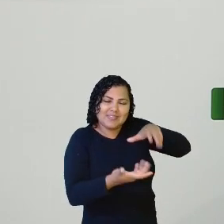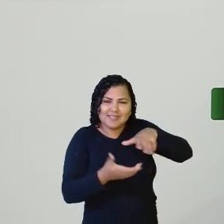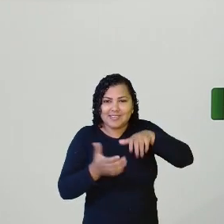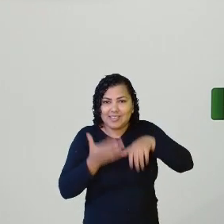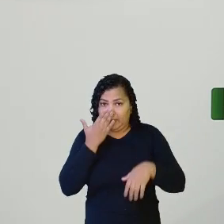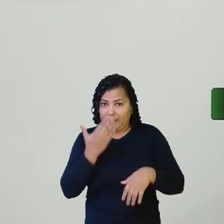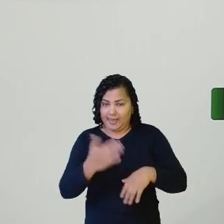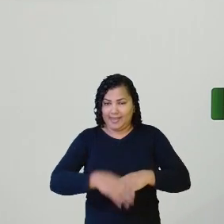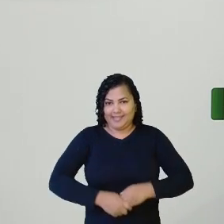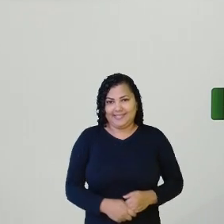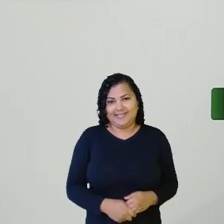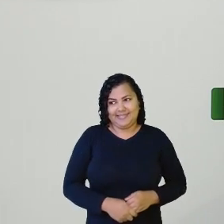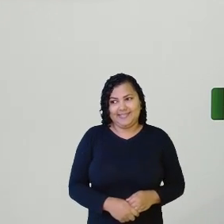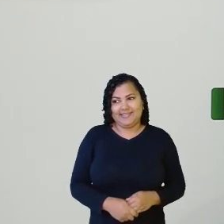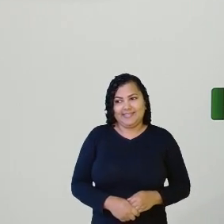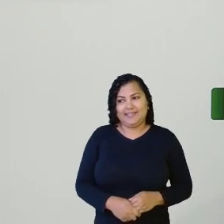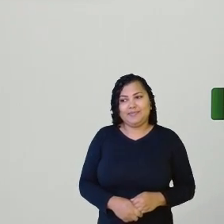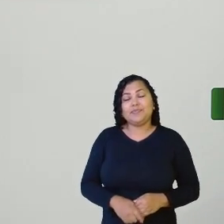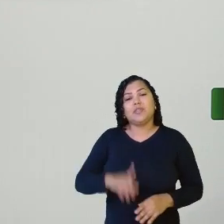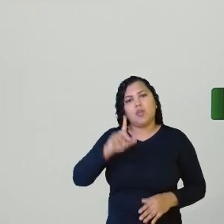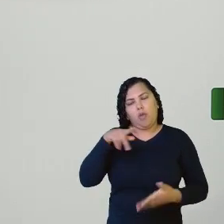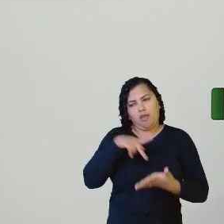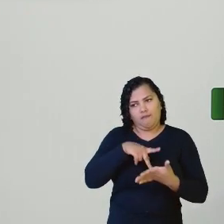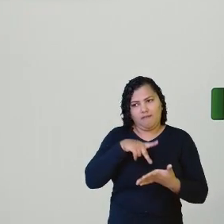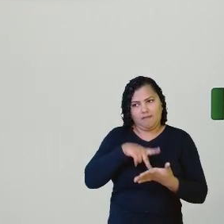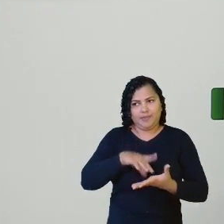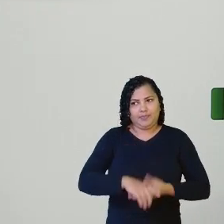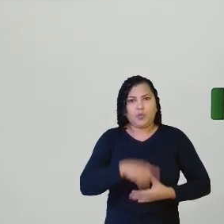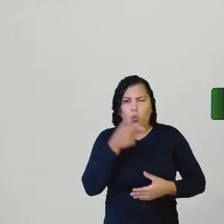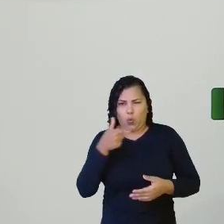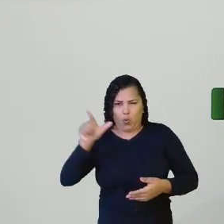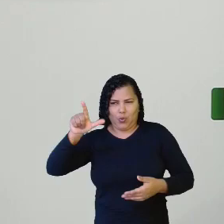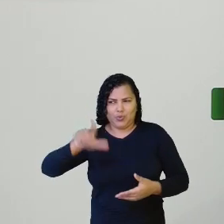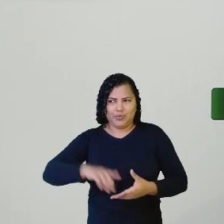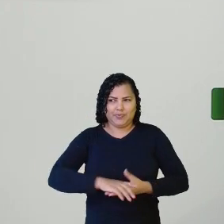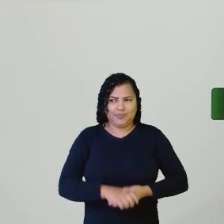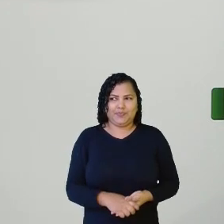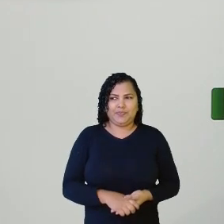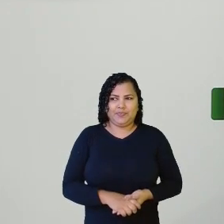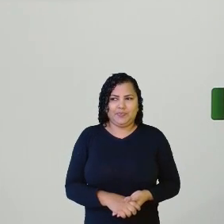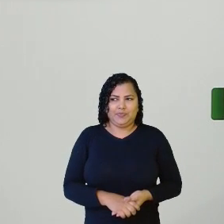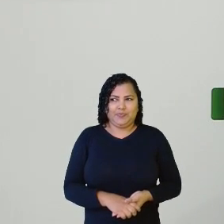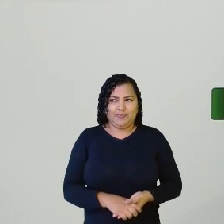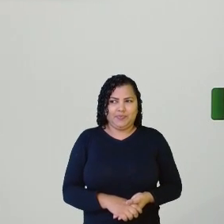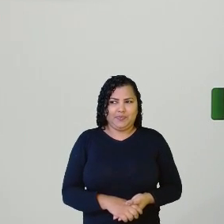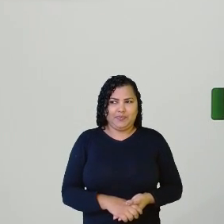seu sistema. Então, essa sentença é verdadeira. Vamos para o próximo slide para ver o